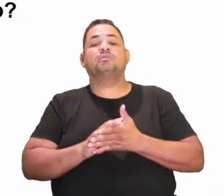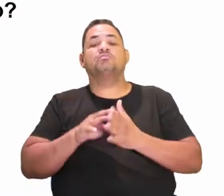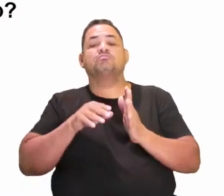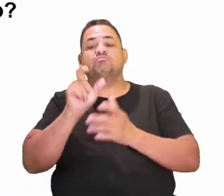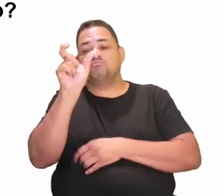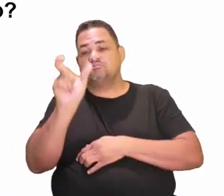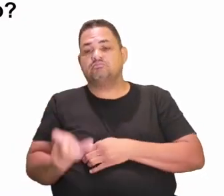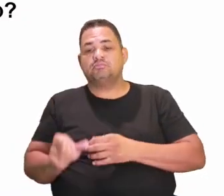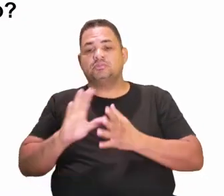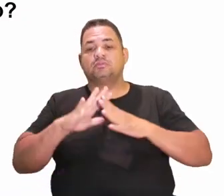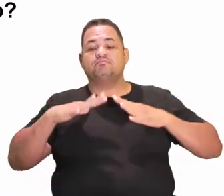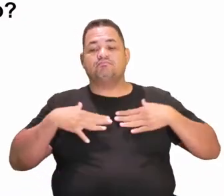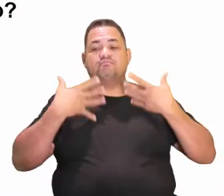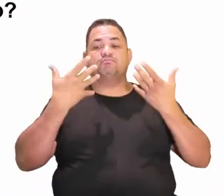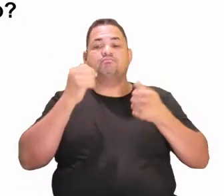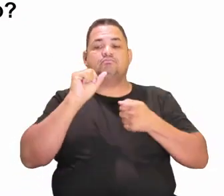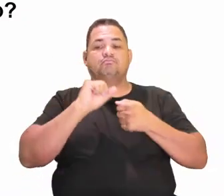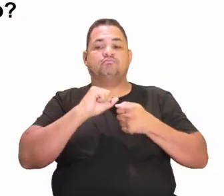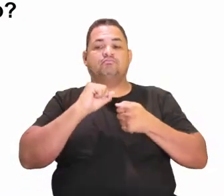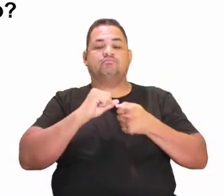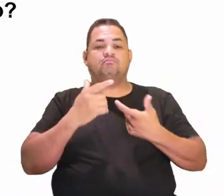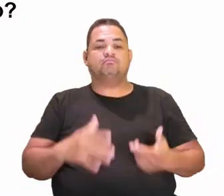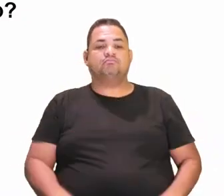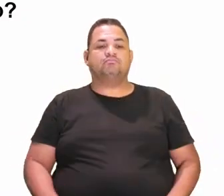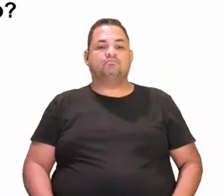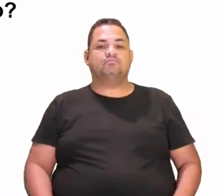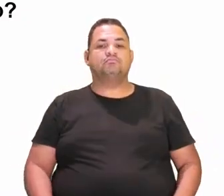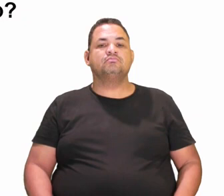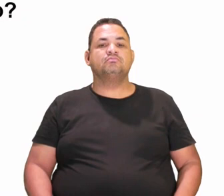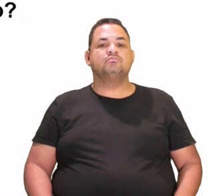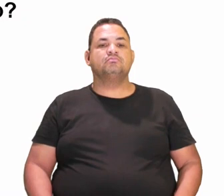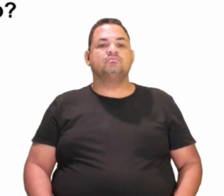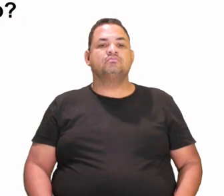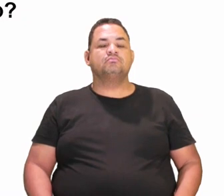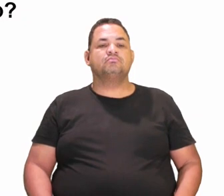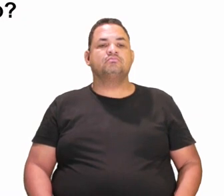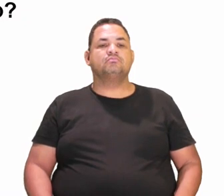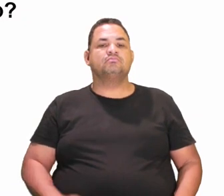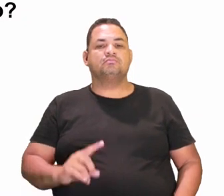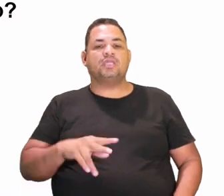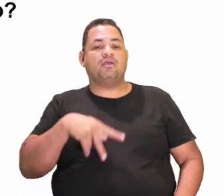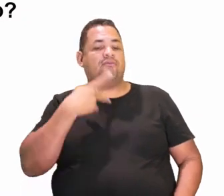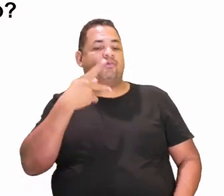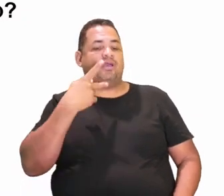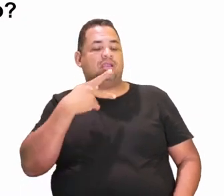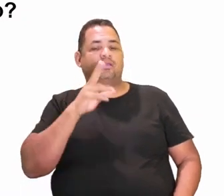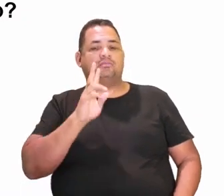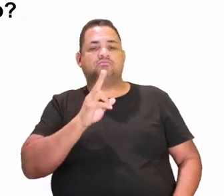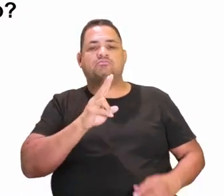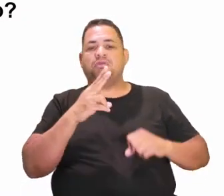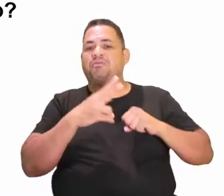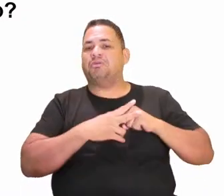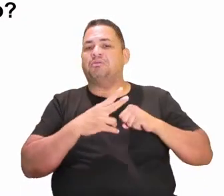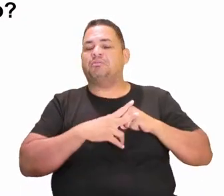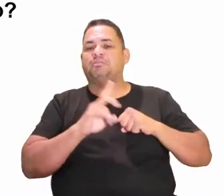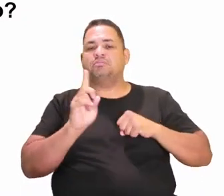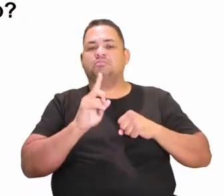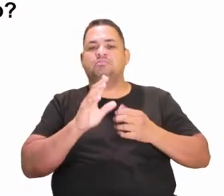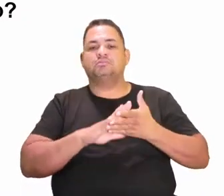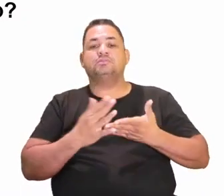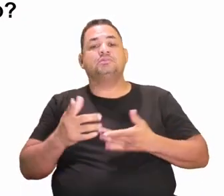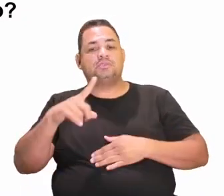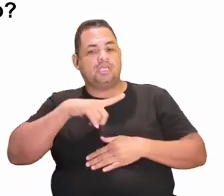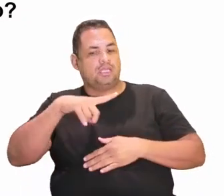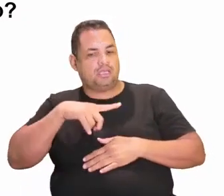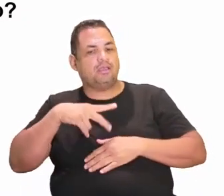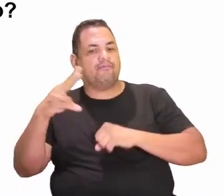celebrando. Aqui você tem a linguagem verbal, né, e a não verbal. E a não verbal que realmente pode te ajudar aqui, se você por acaso não